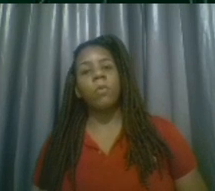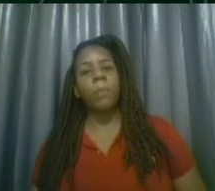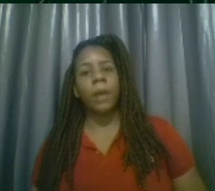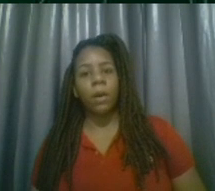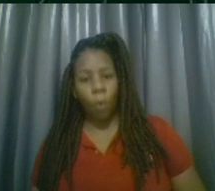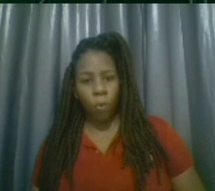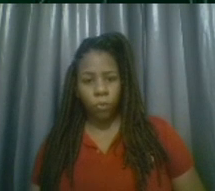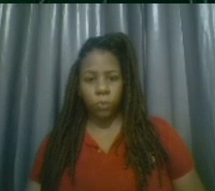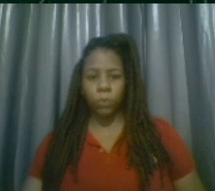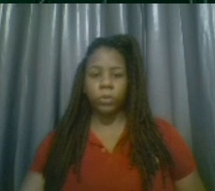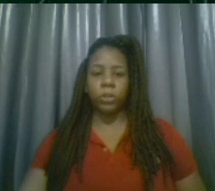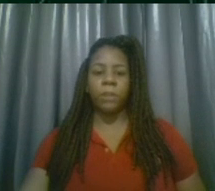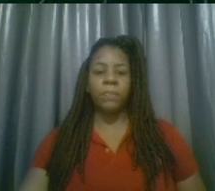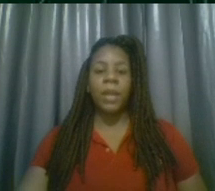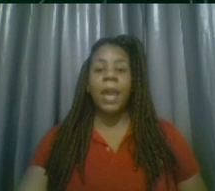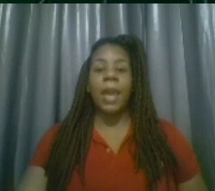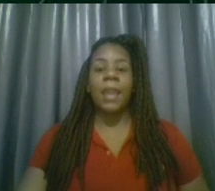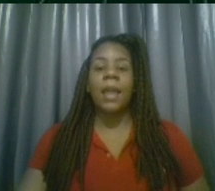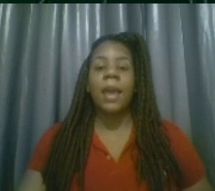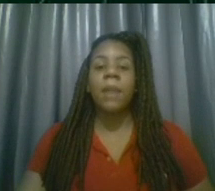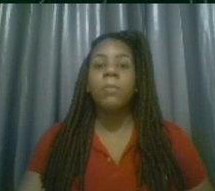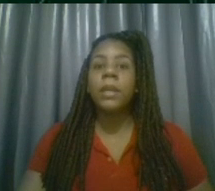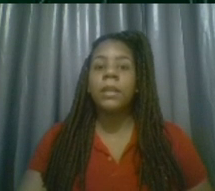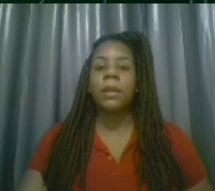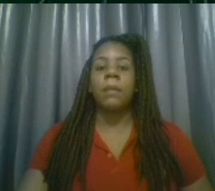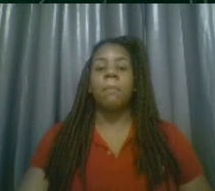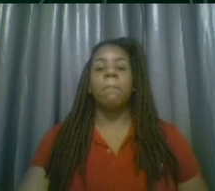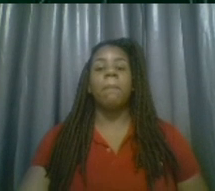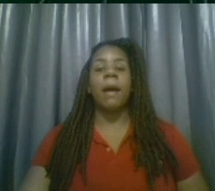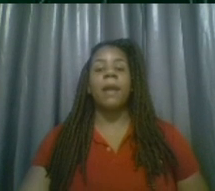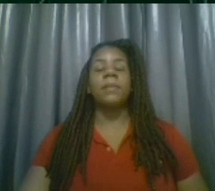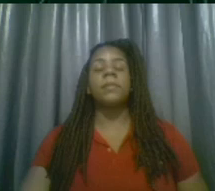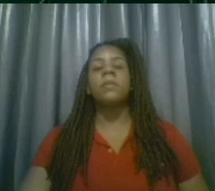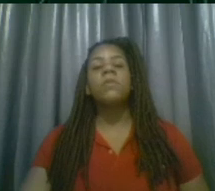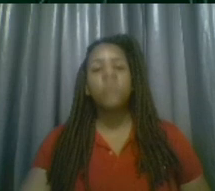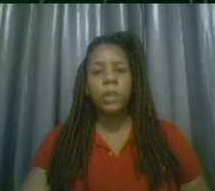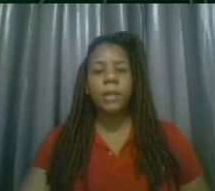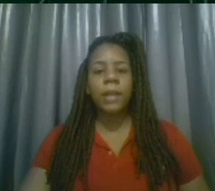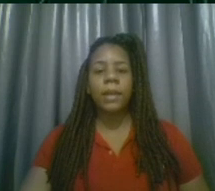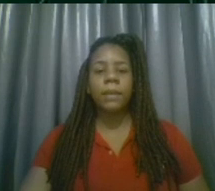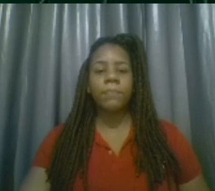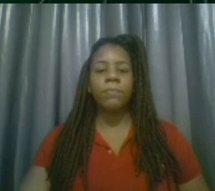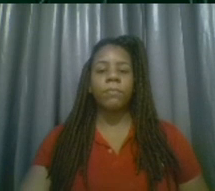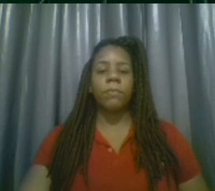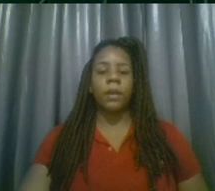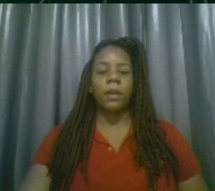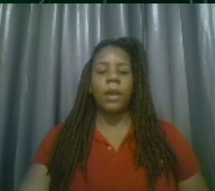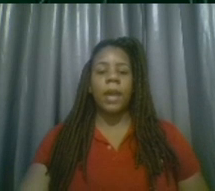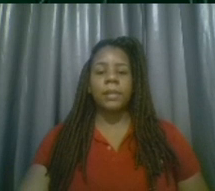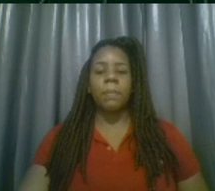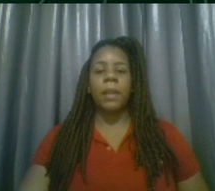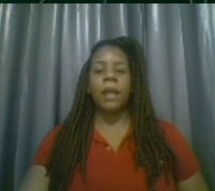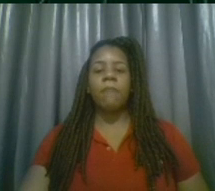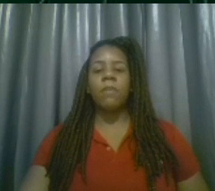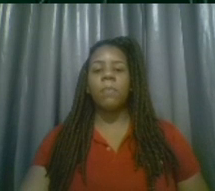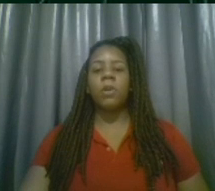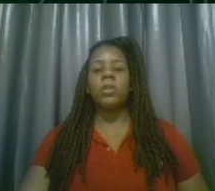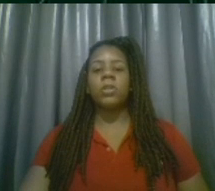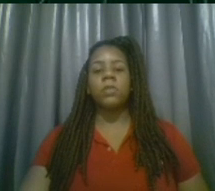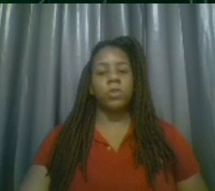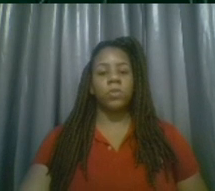de comprar outros. Ela era bonita, mas solitária. Essa